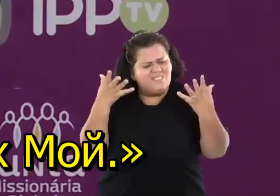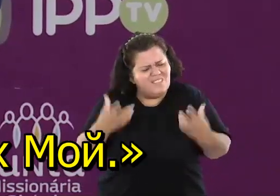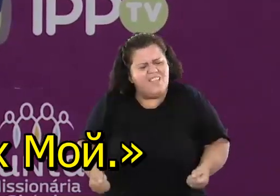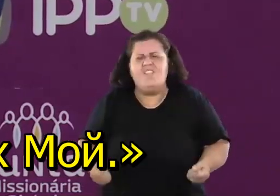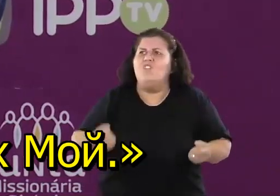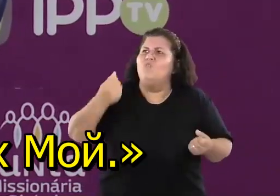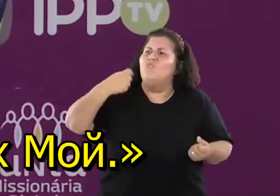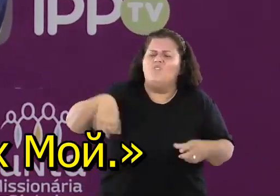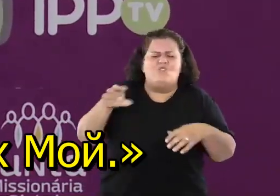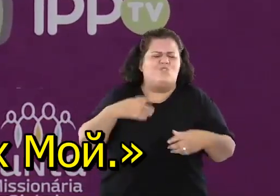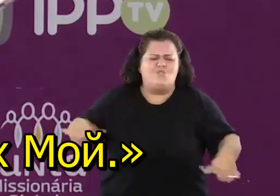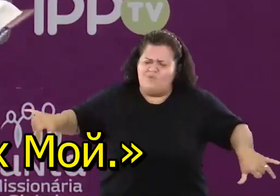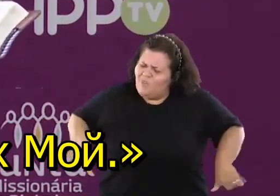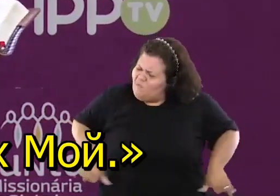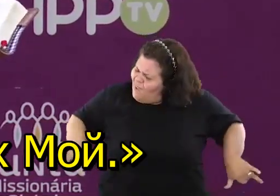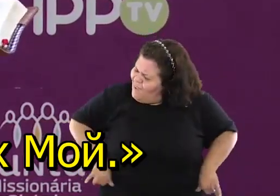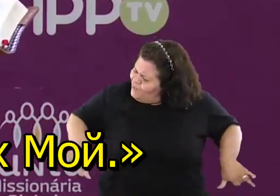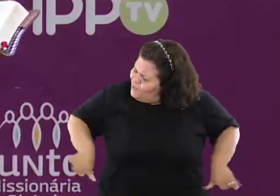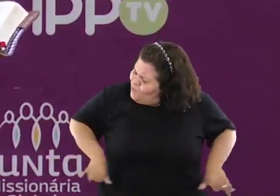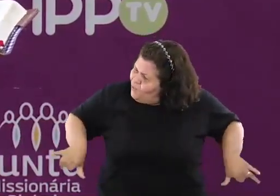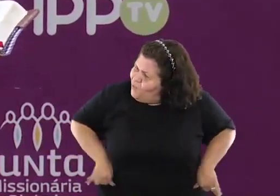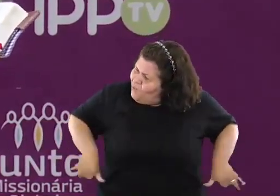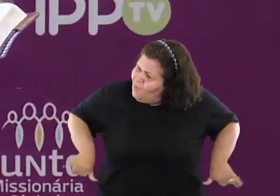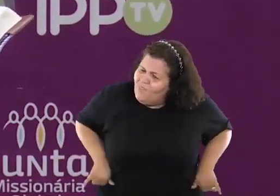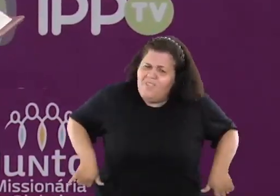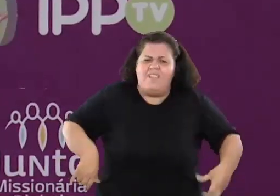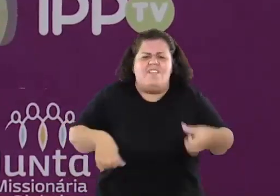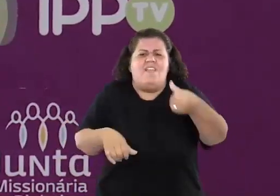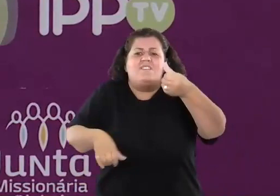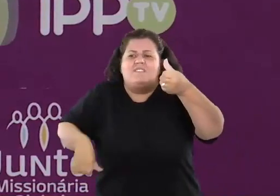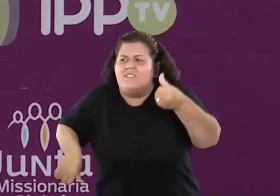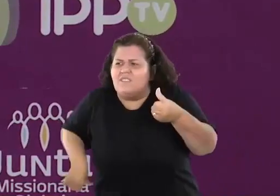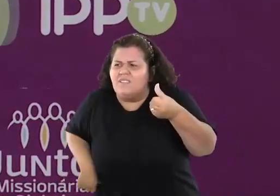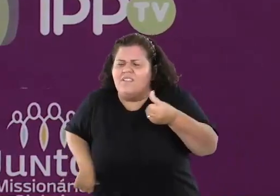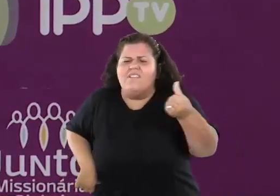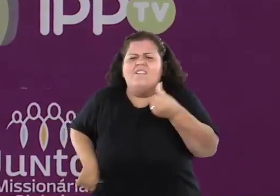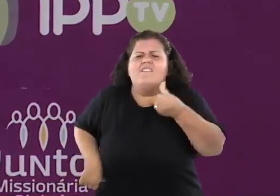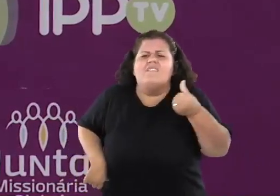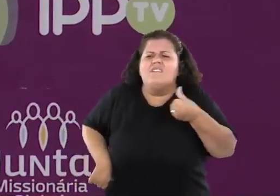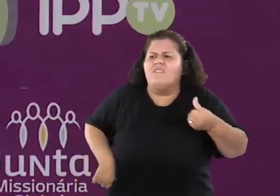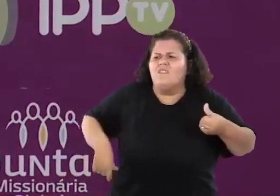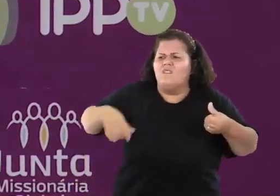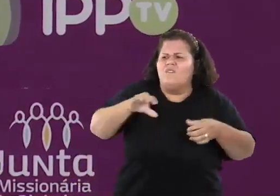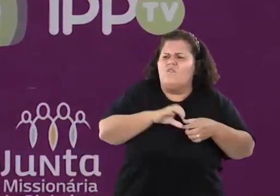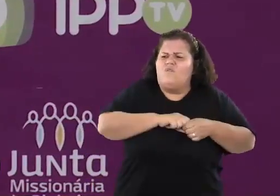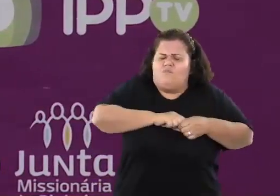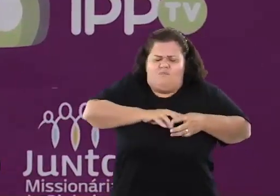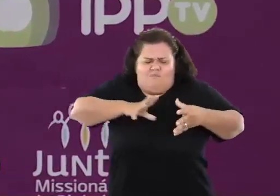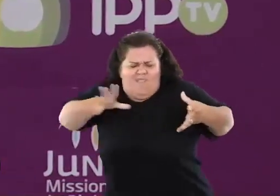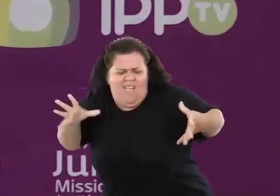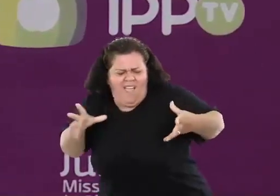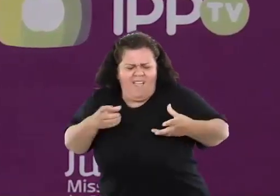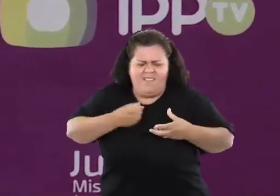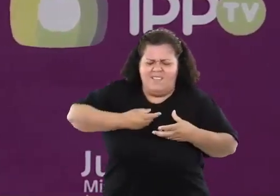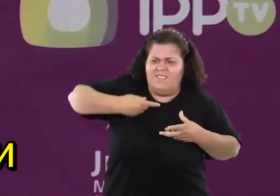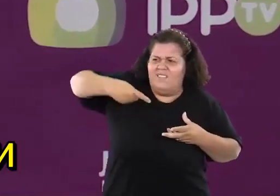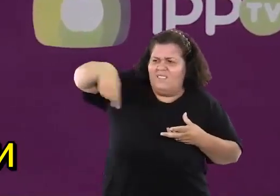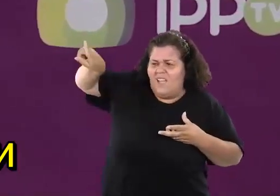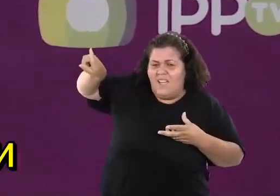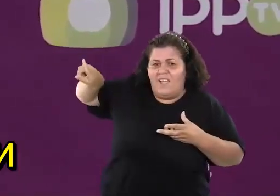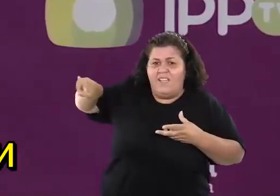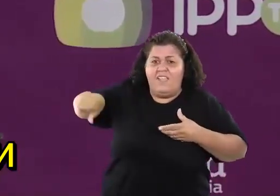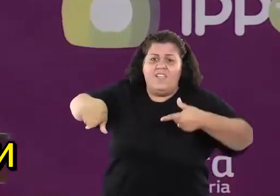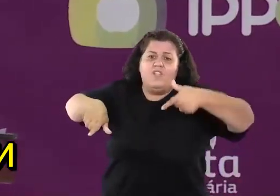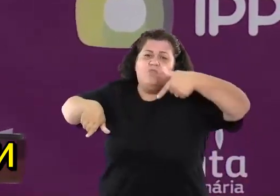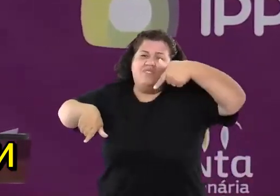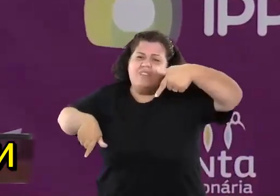mãos eu entrego o meu espírito. E Jesus morreu, e Jesus foi sepultado. Mas